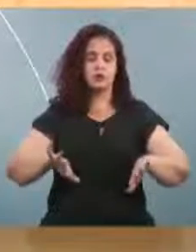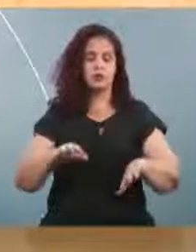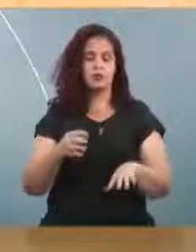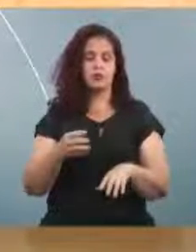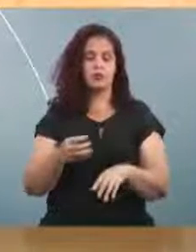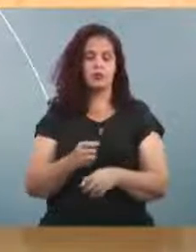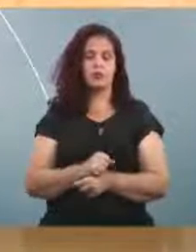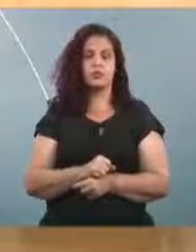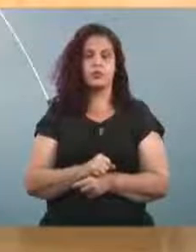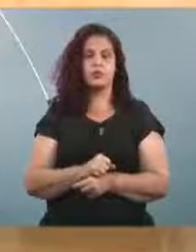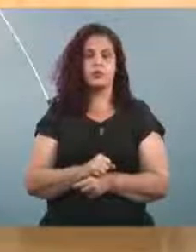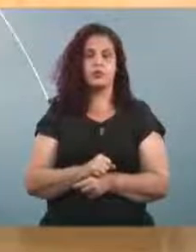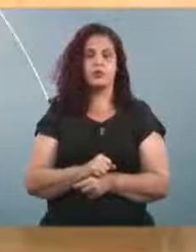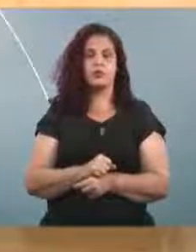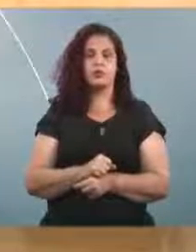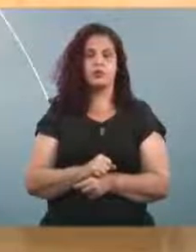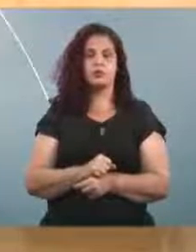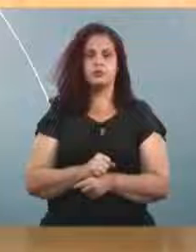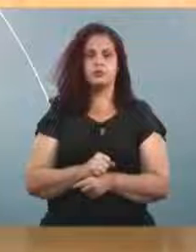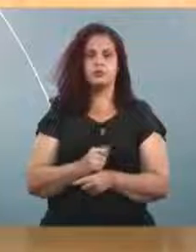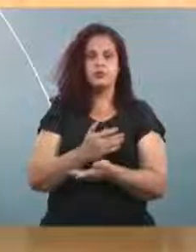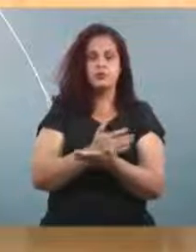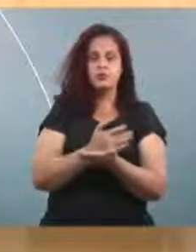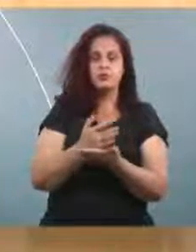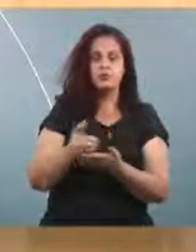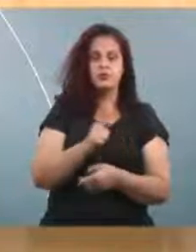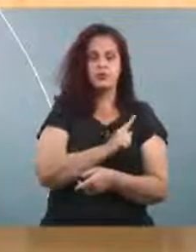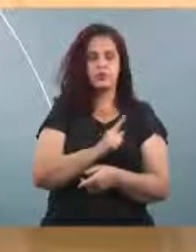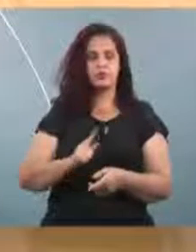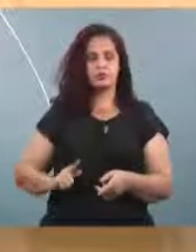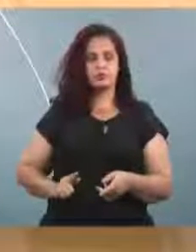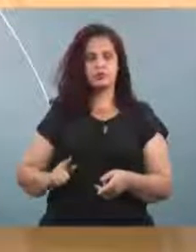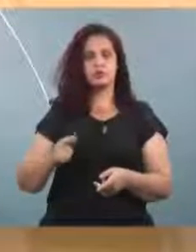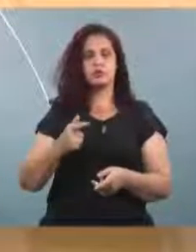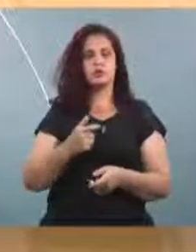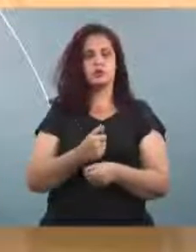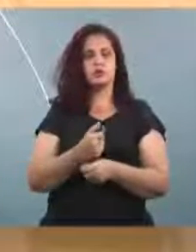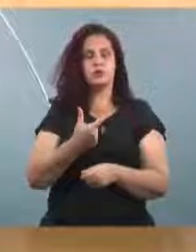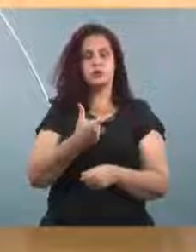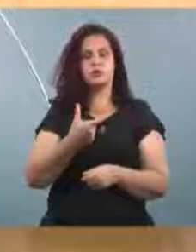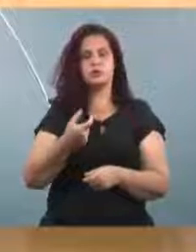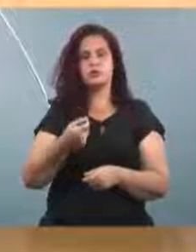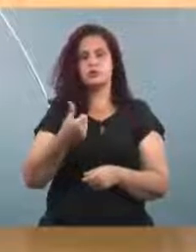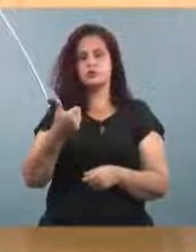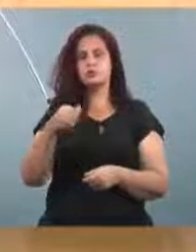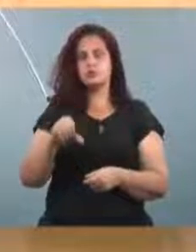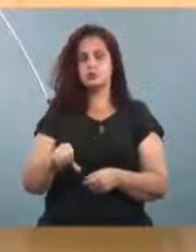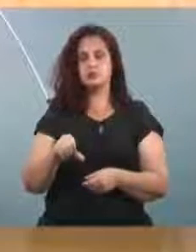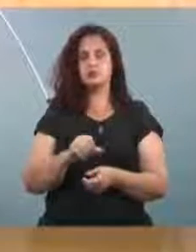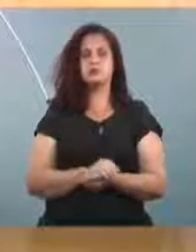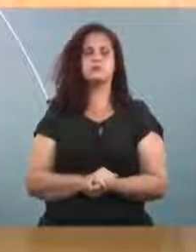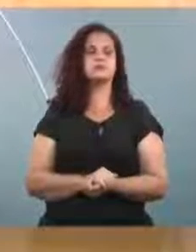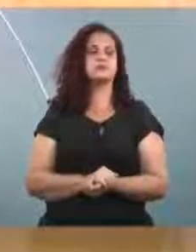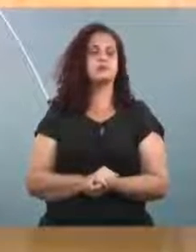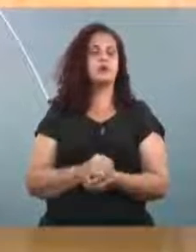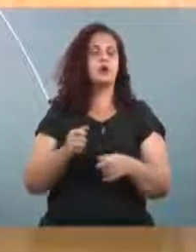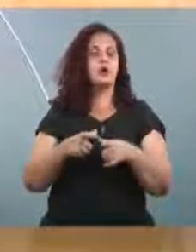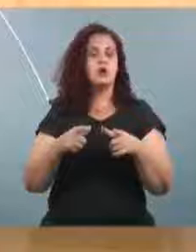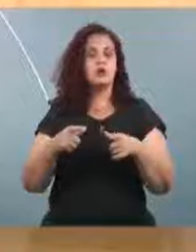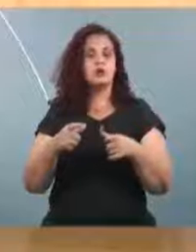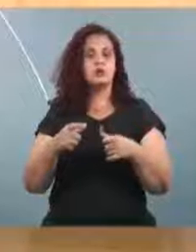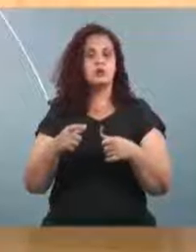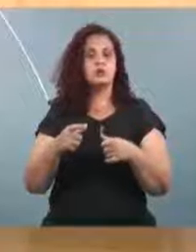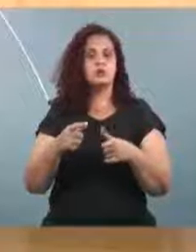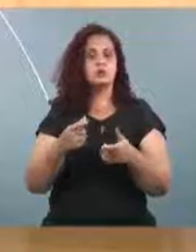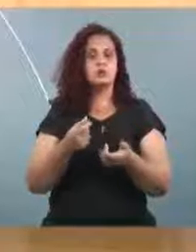equiparação salarial no começo desse governo 2019 houve uma grande mobilização acerca